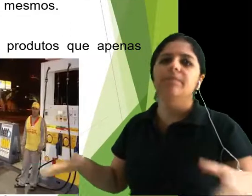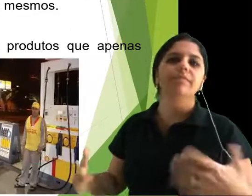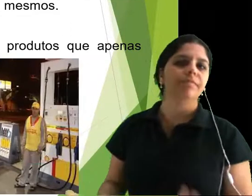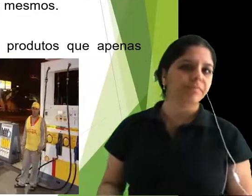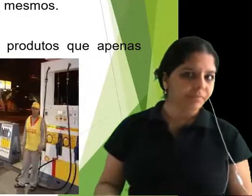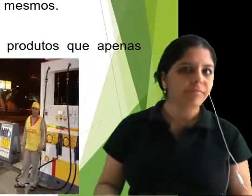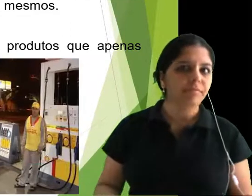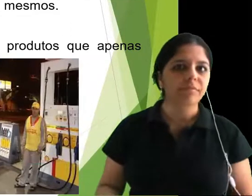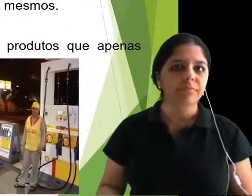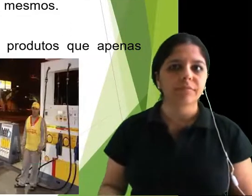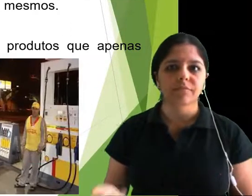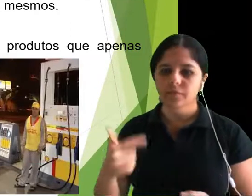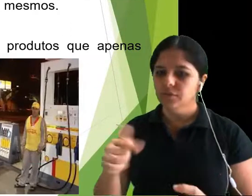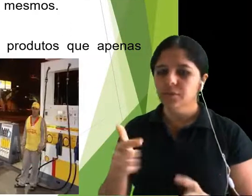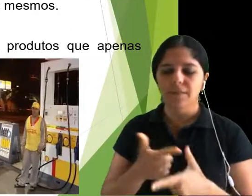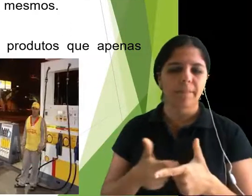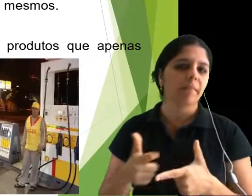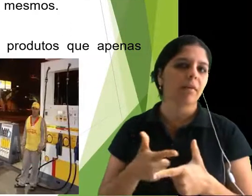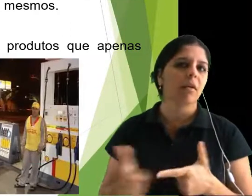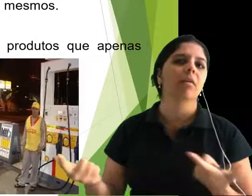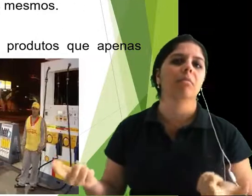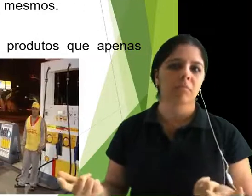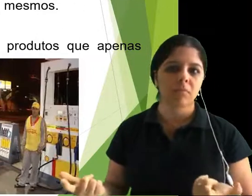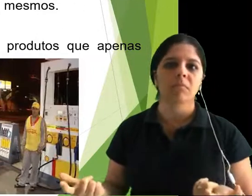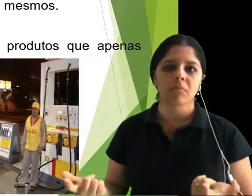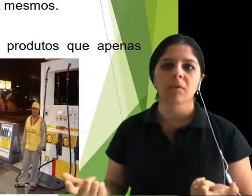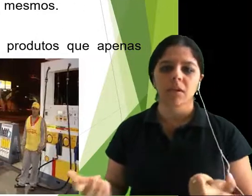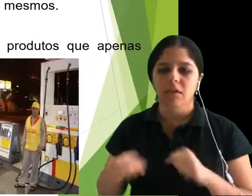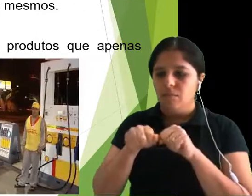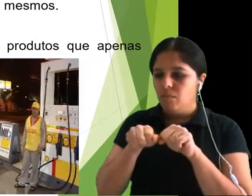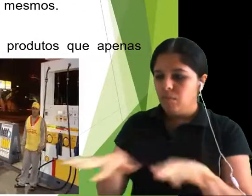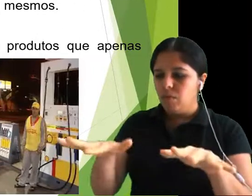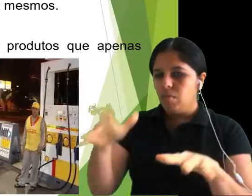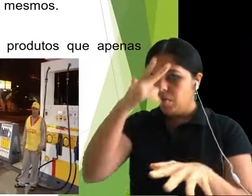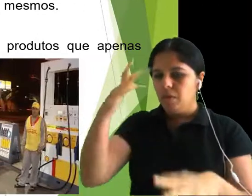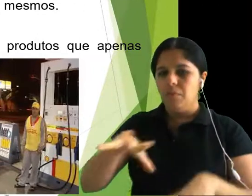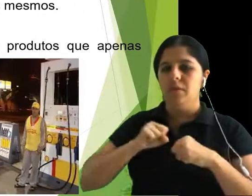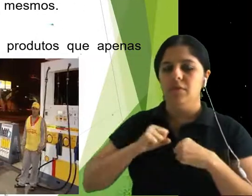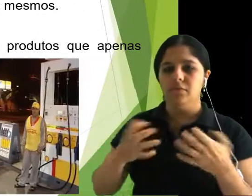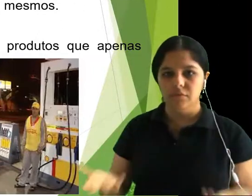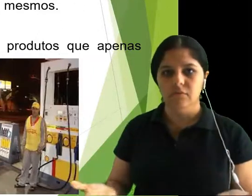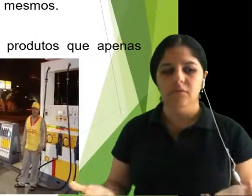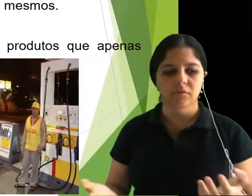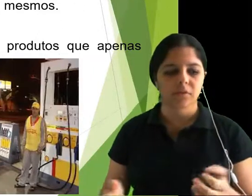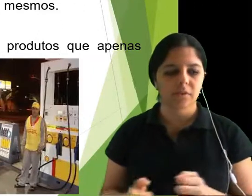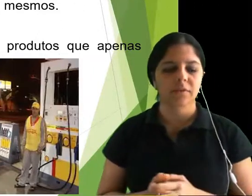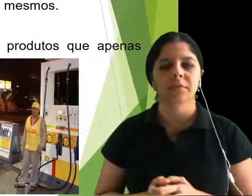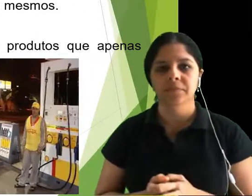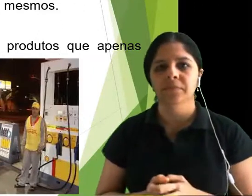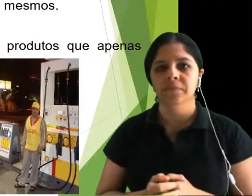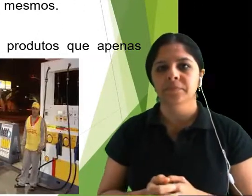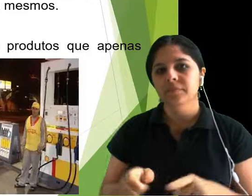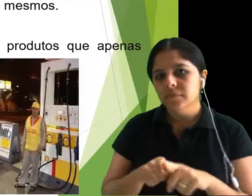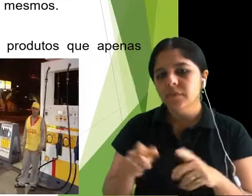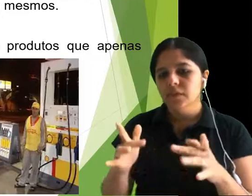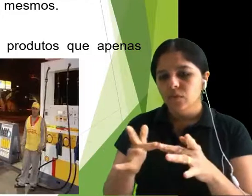tipo de agressão, de contaminação para as pessoas. Então, inclui-se também os contatos